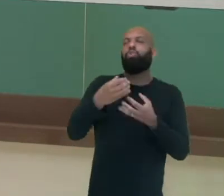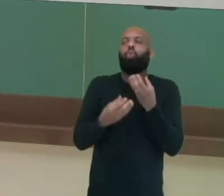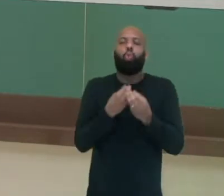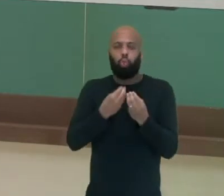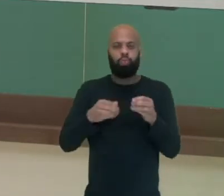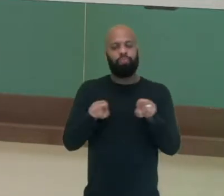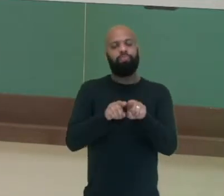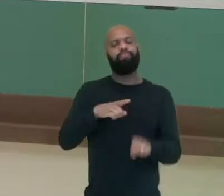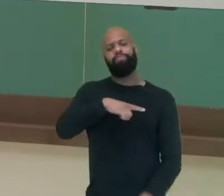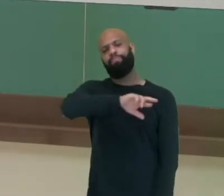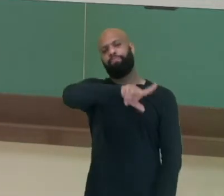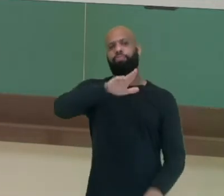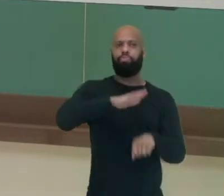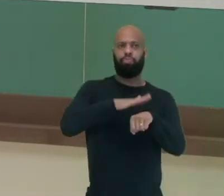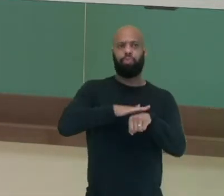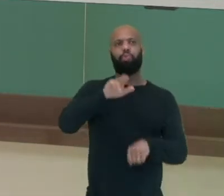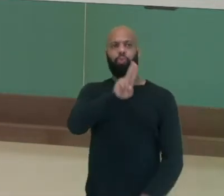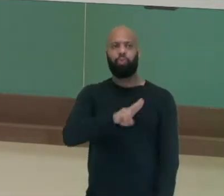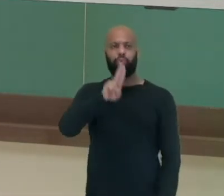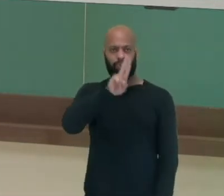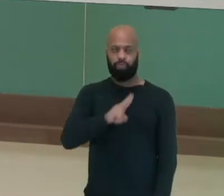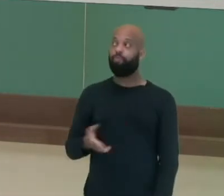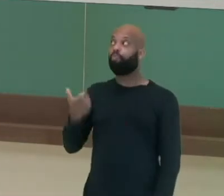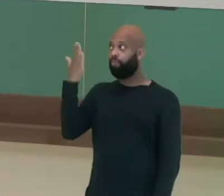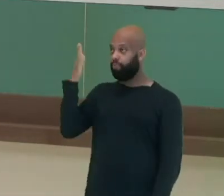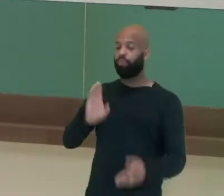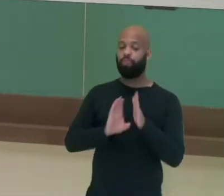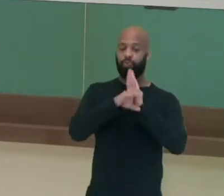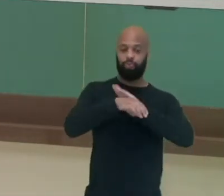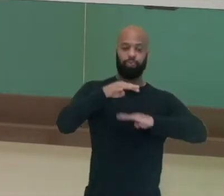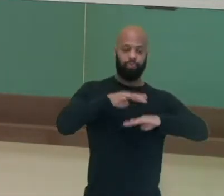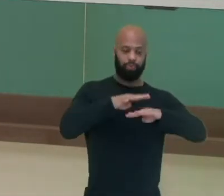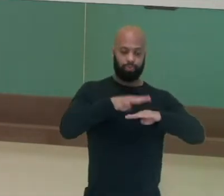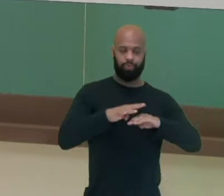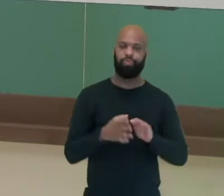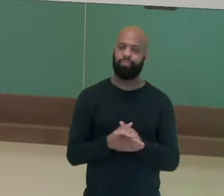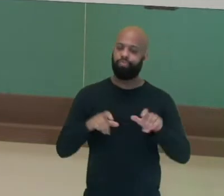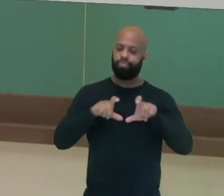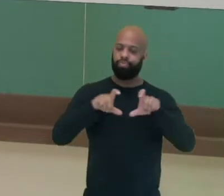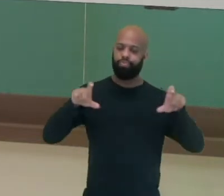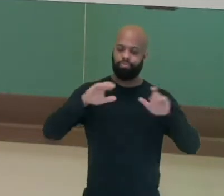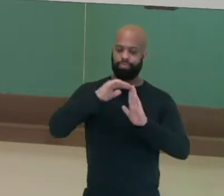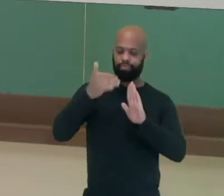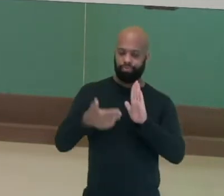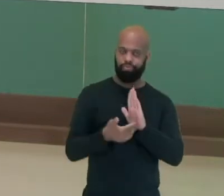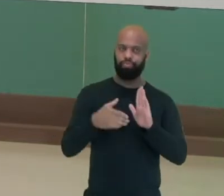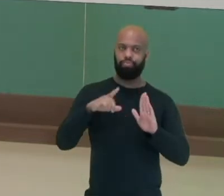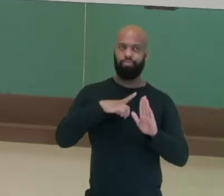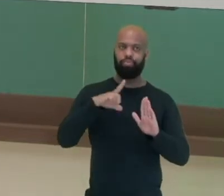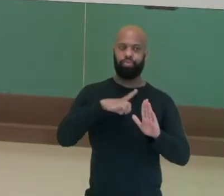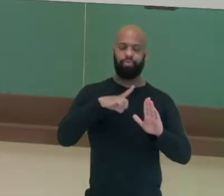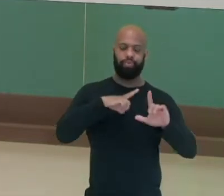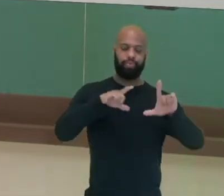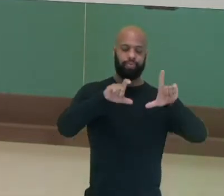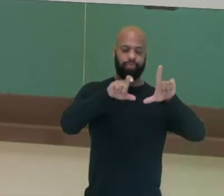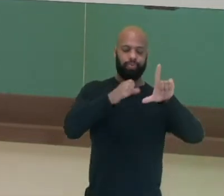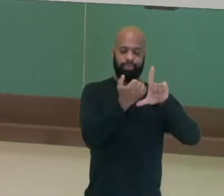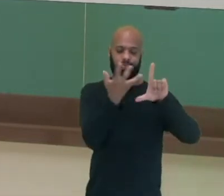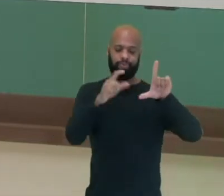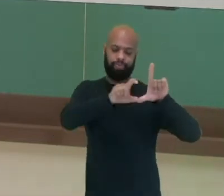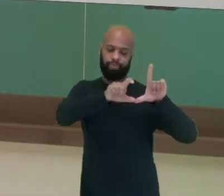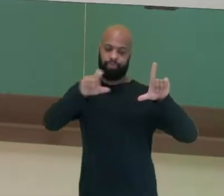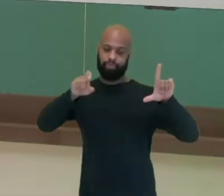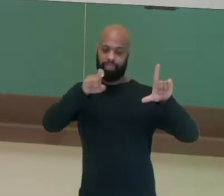são inúmeras situações. Toda a equação cuja incógnita está logaritmando,